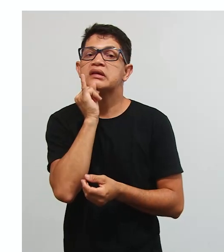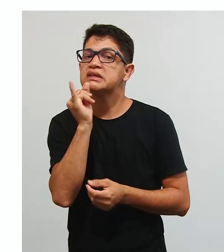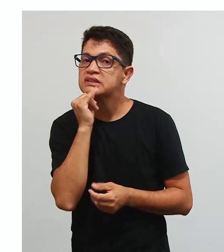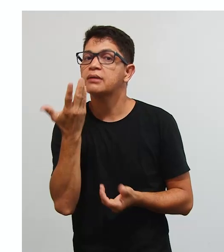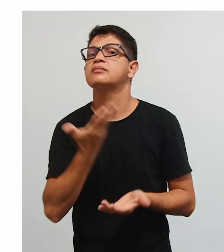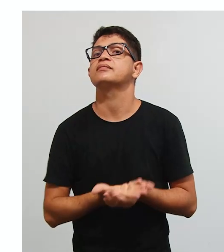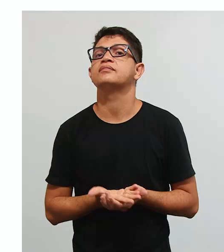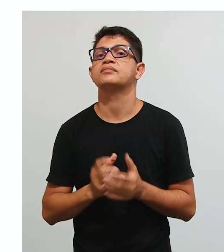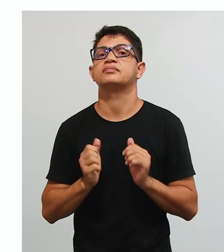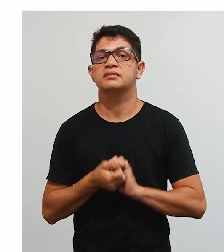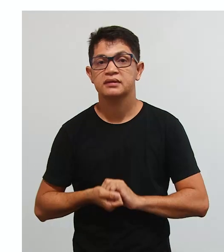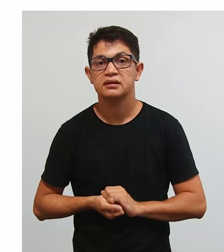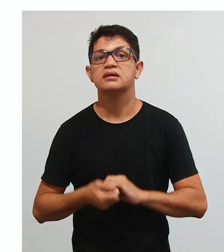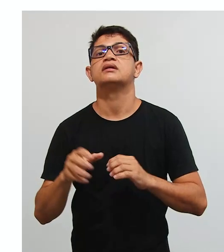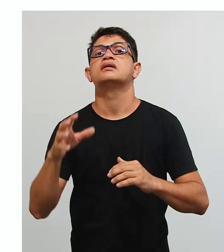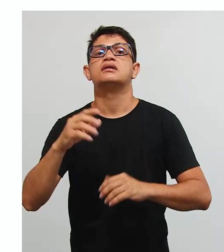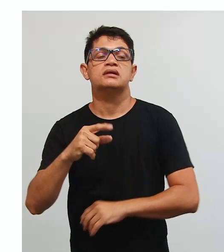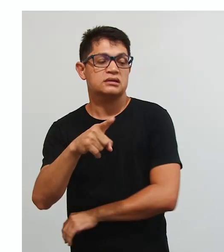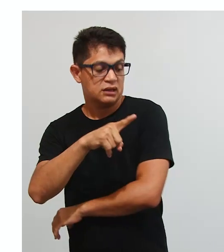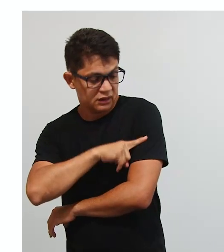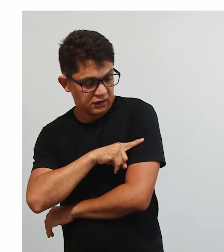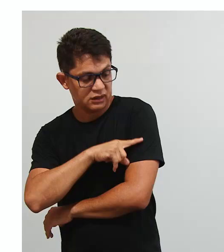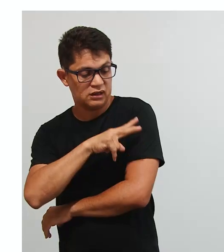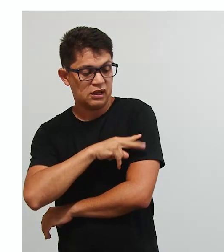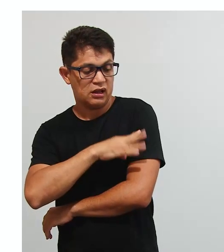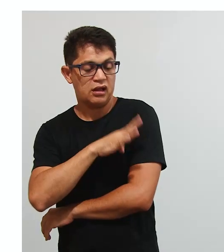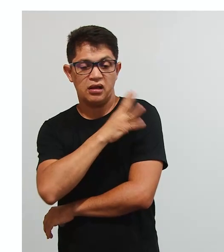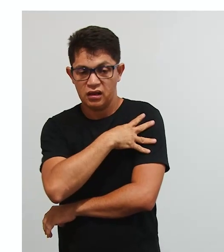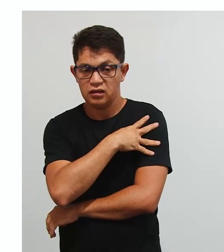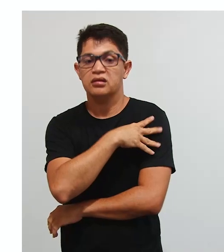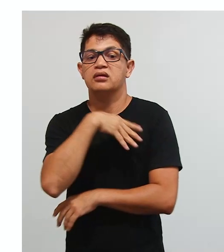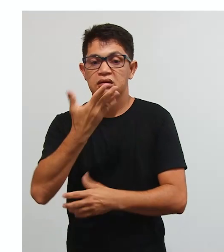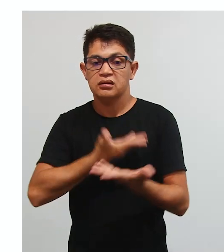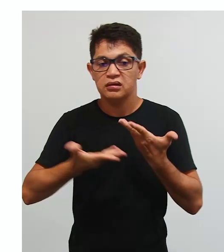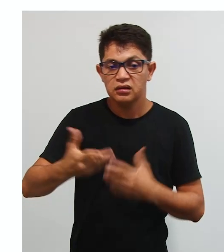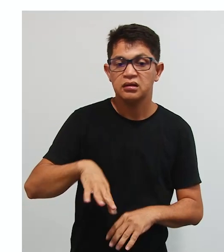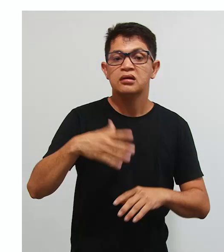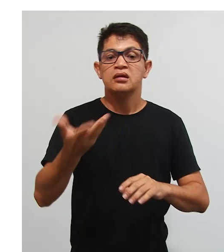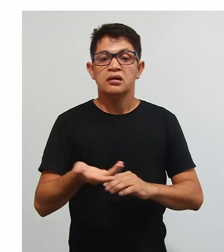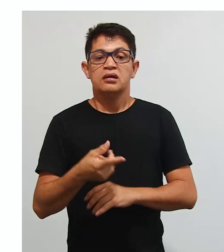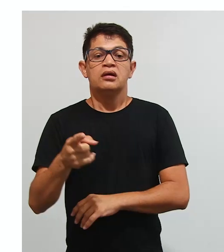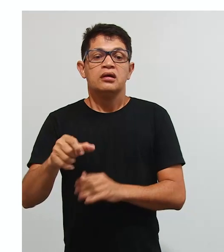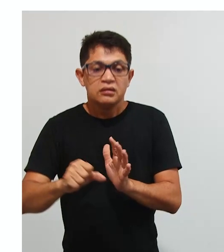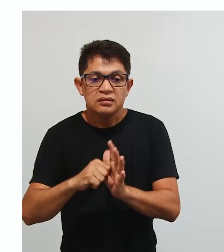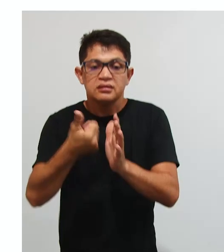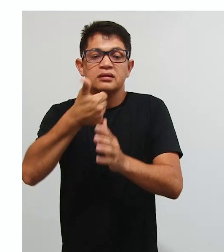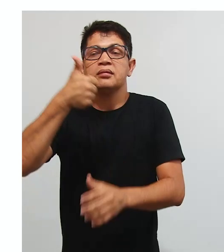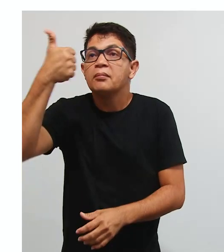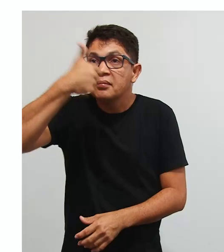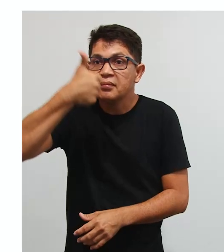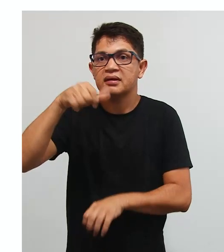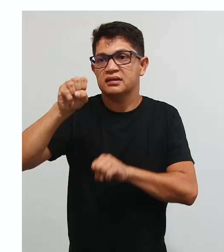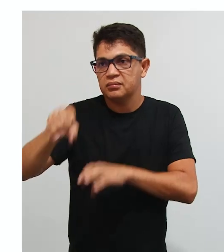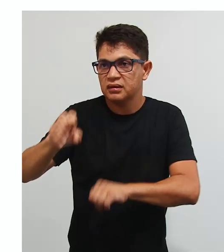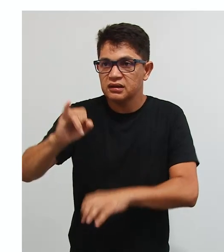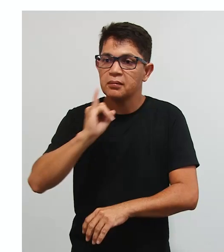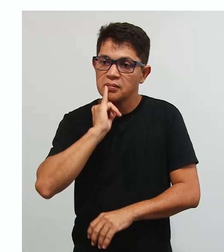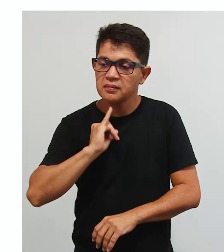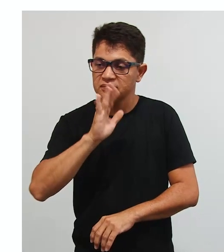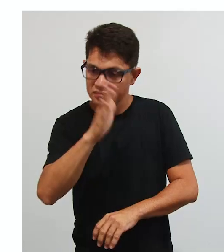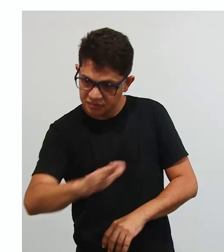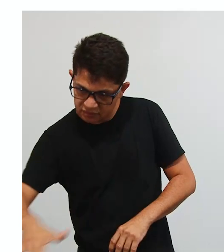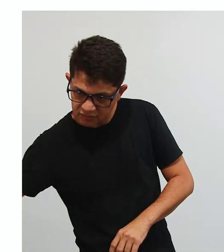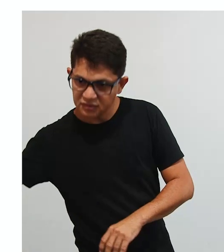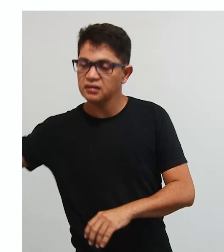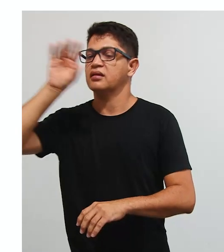exemplo, nós temos de 0 a 3 anos e pré-escolas de 4 e 5, que é a primeira etapa da educação. É